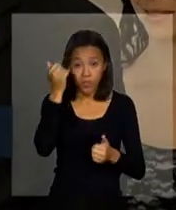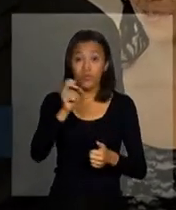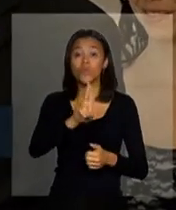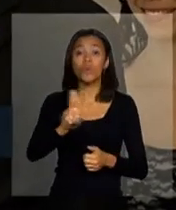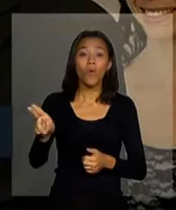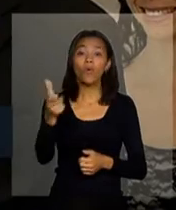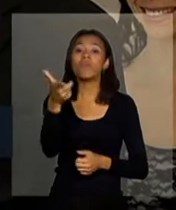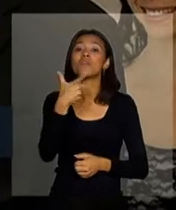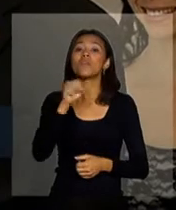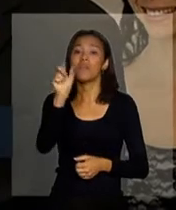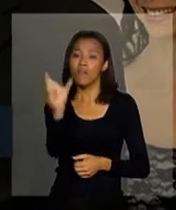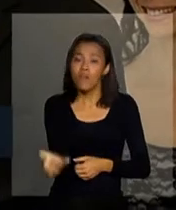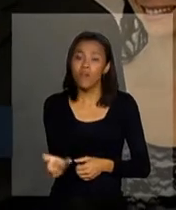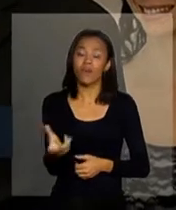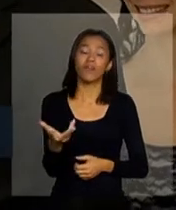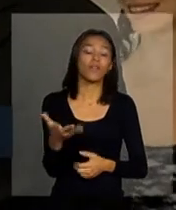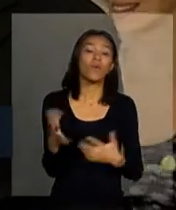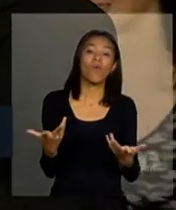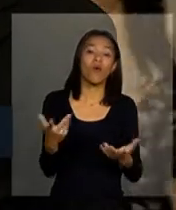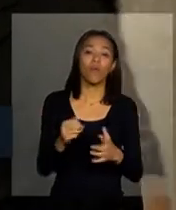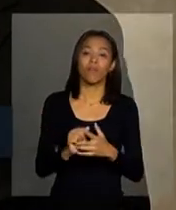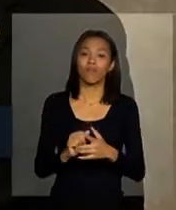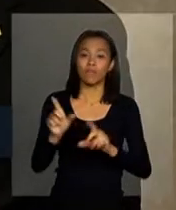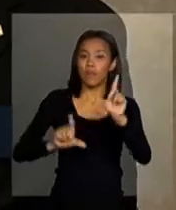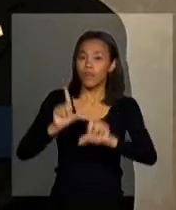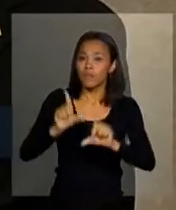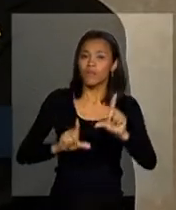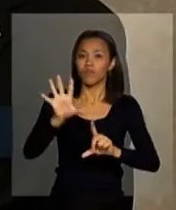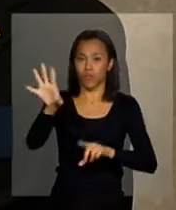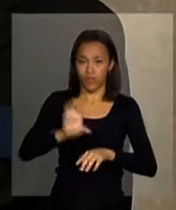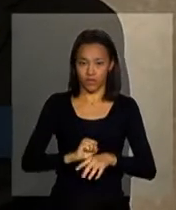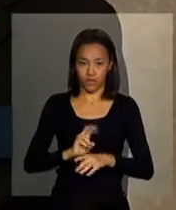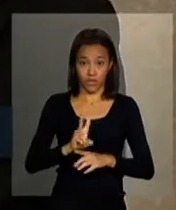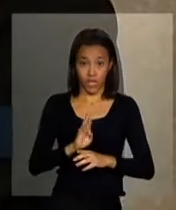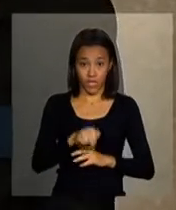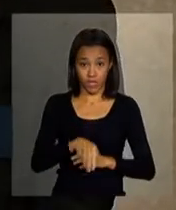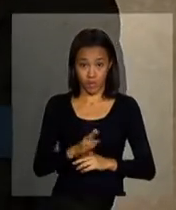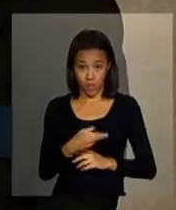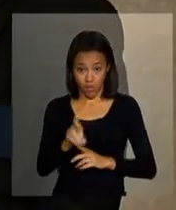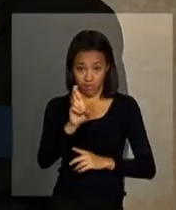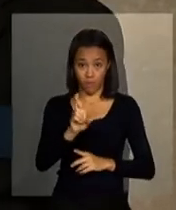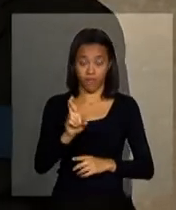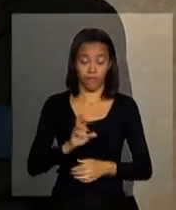né, a si e ao veículo. Está sendo transmitida pela NBR a entrevista.